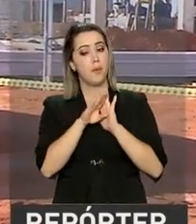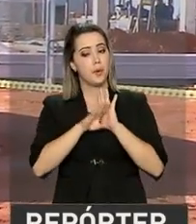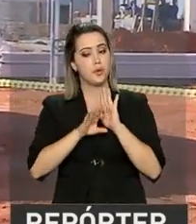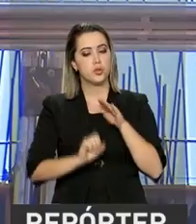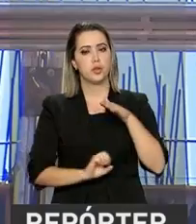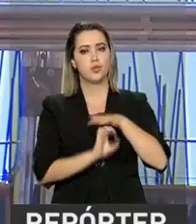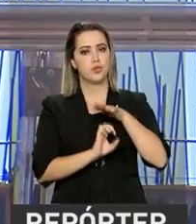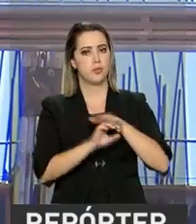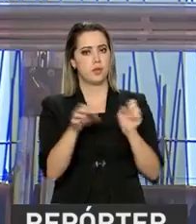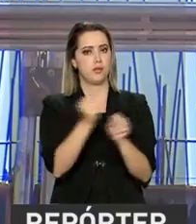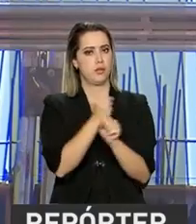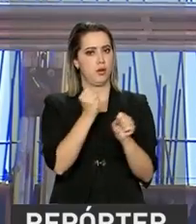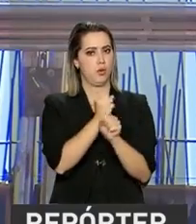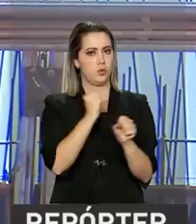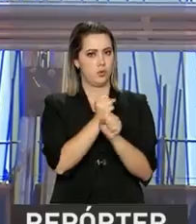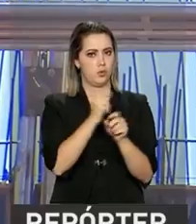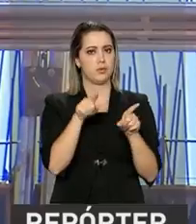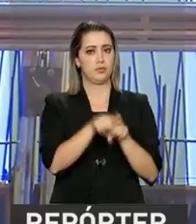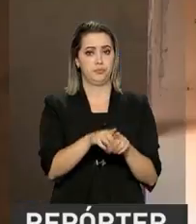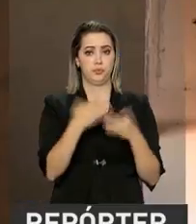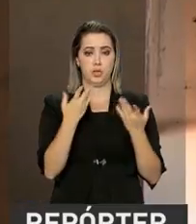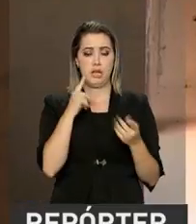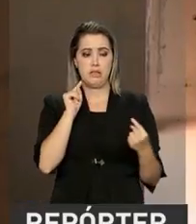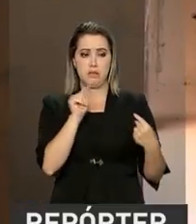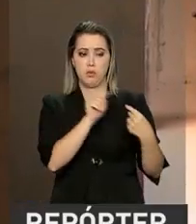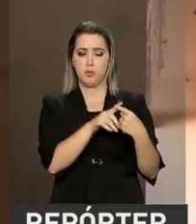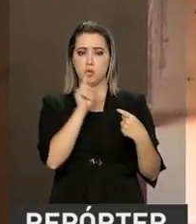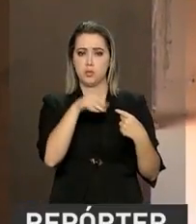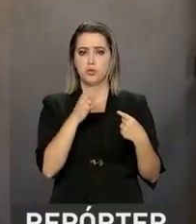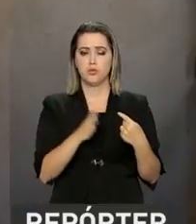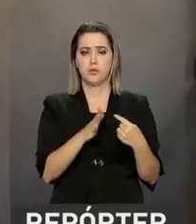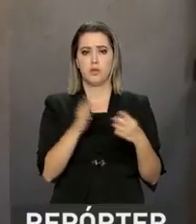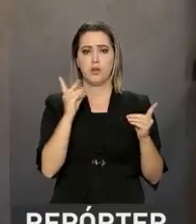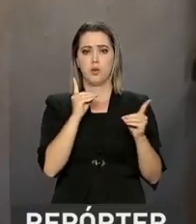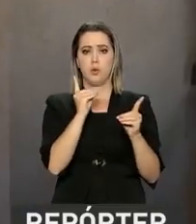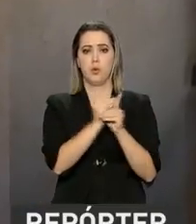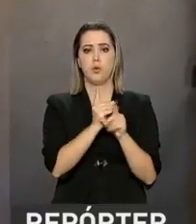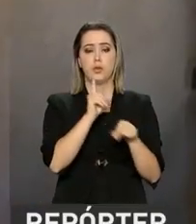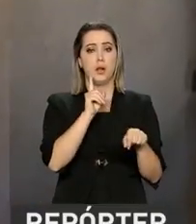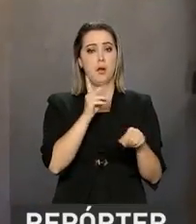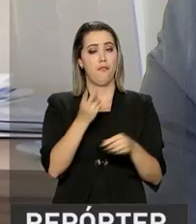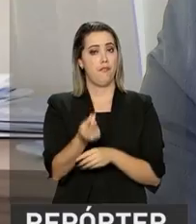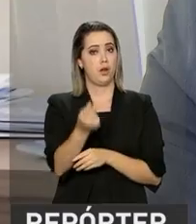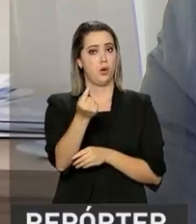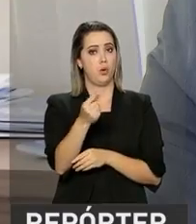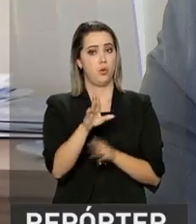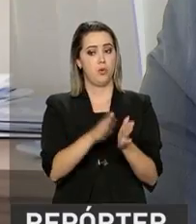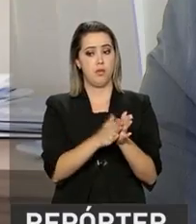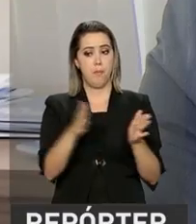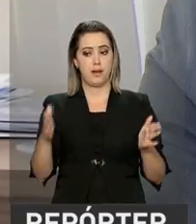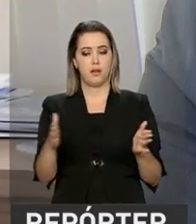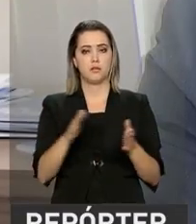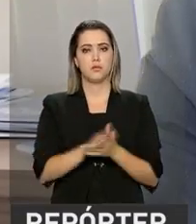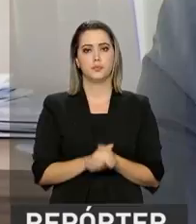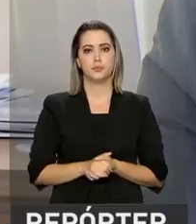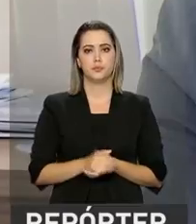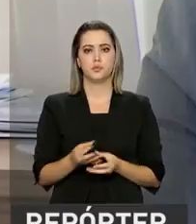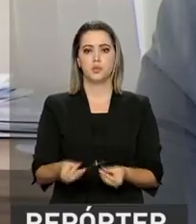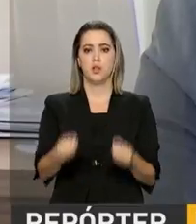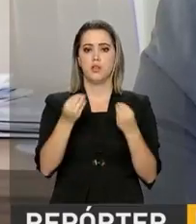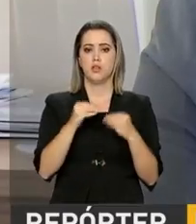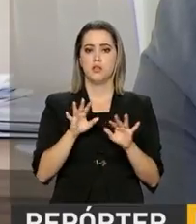civil a idéia é encontrar a melhor proposta de preço e prazo para finalização transparência